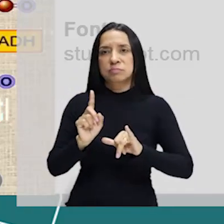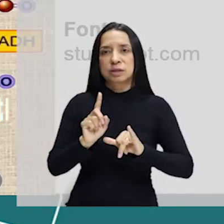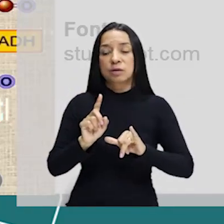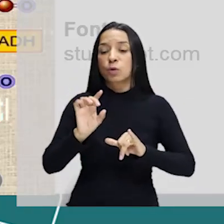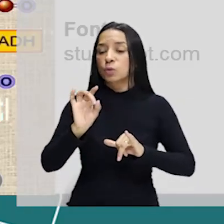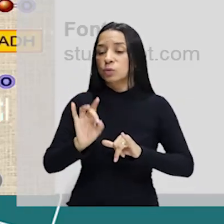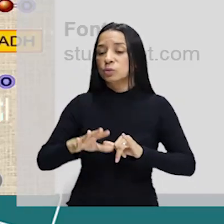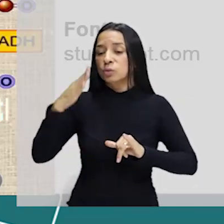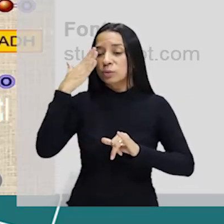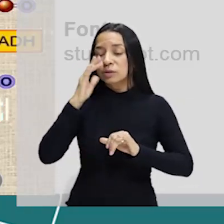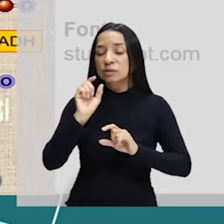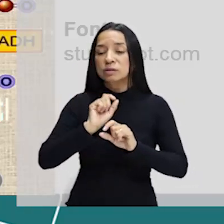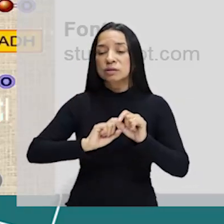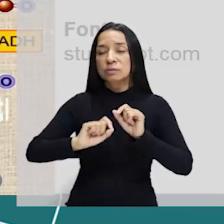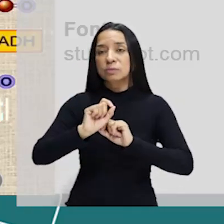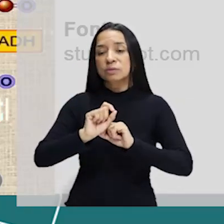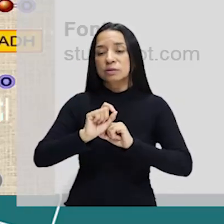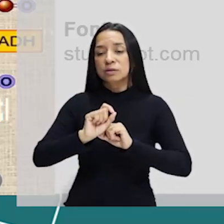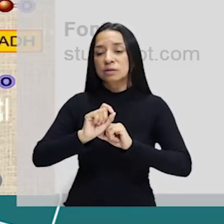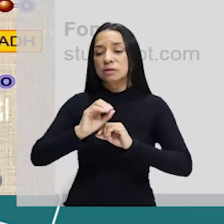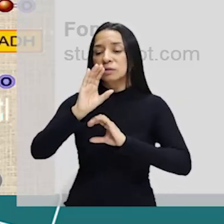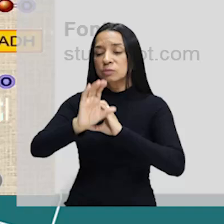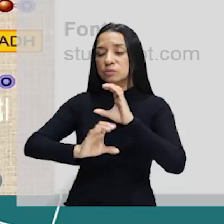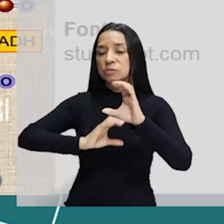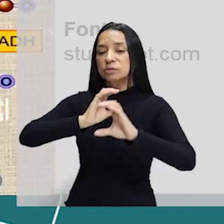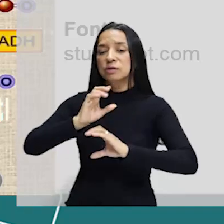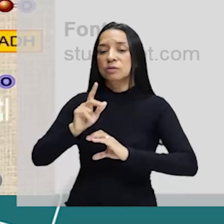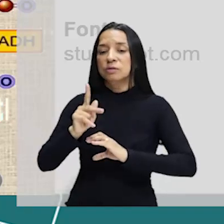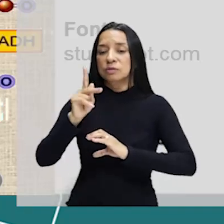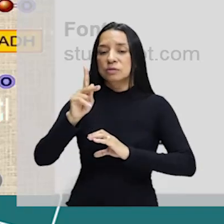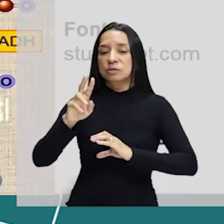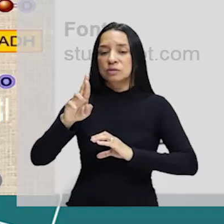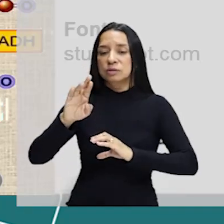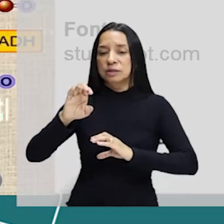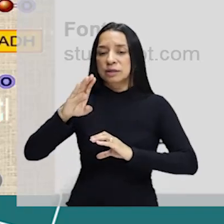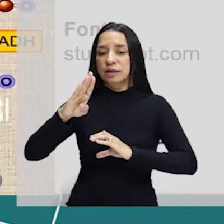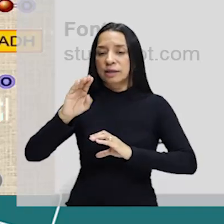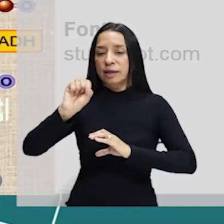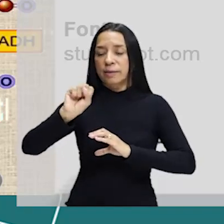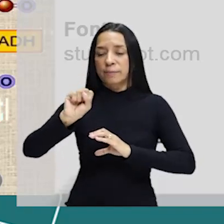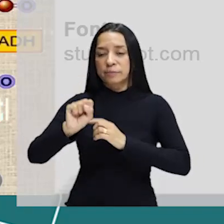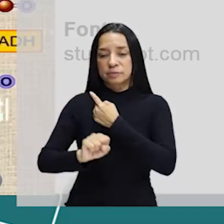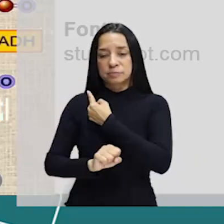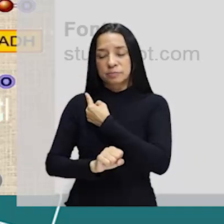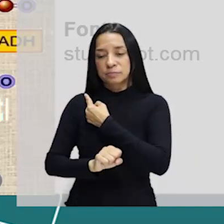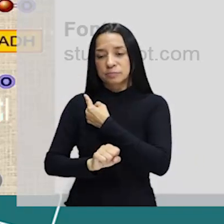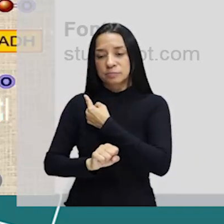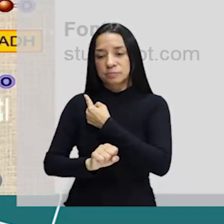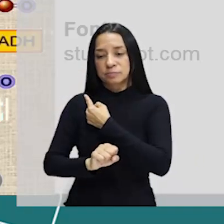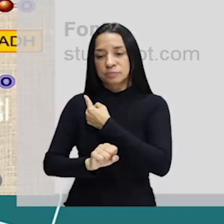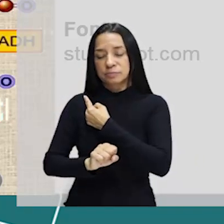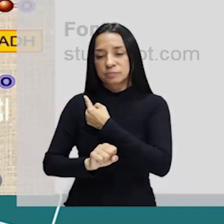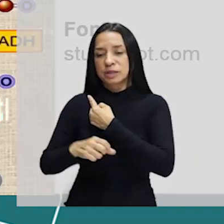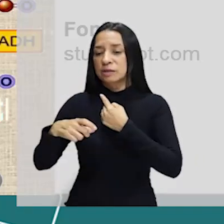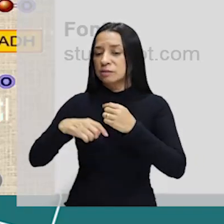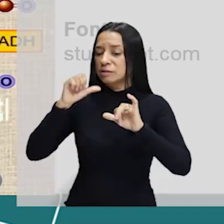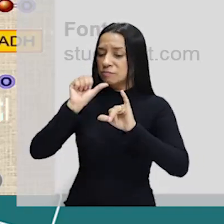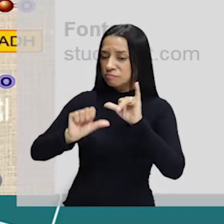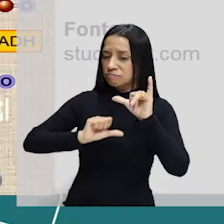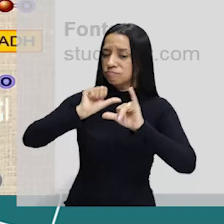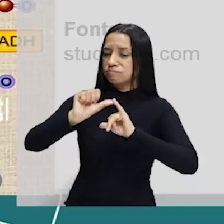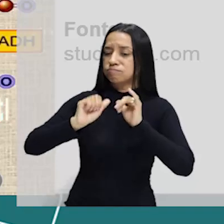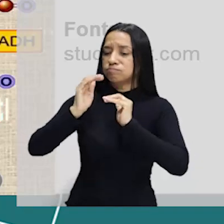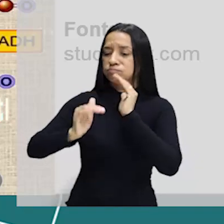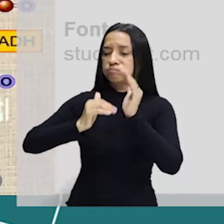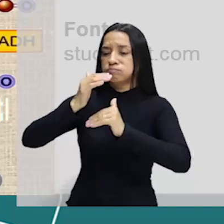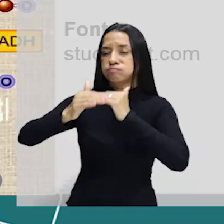você entender o seguinte, que no ciclo de Krebs, o acetil-coenzima A, ele vai sofrer um monte de reação em cadeia,